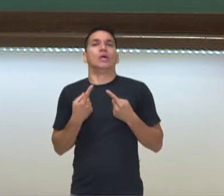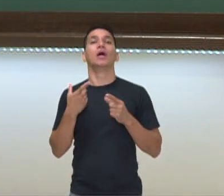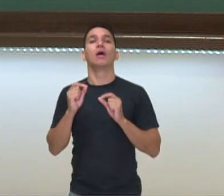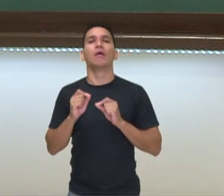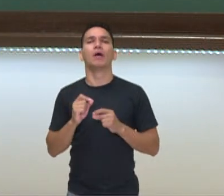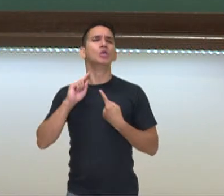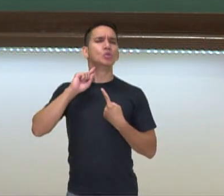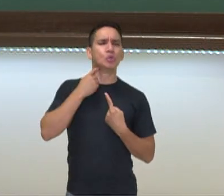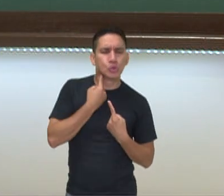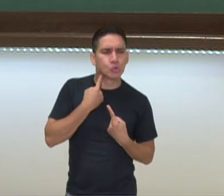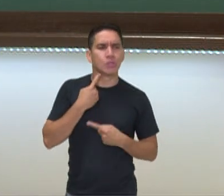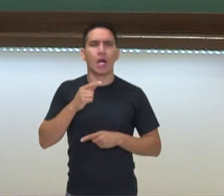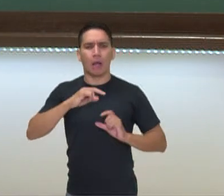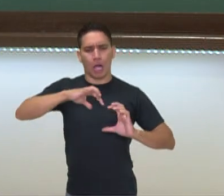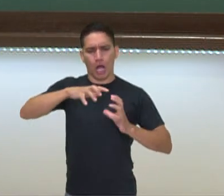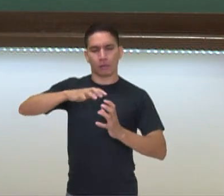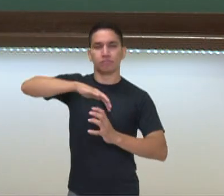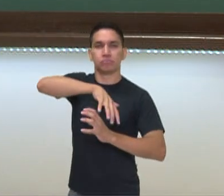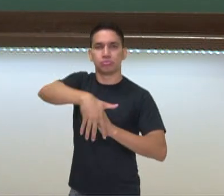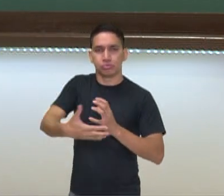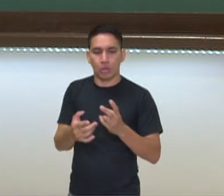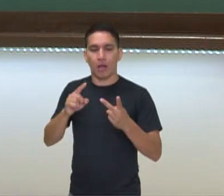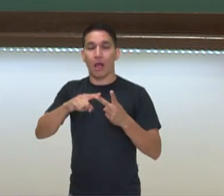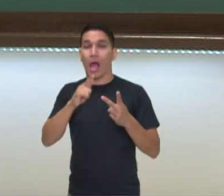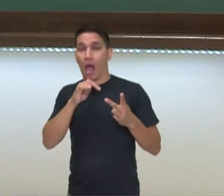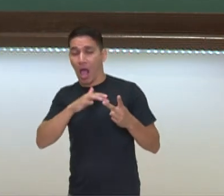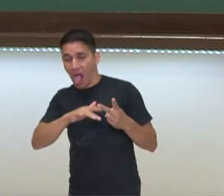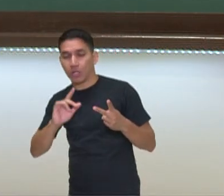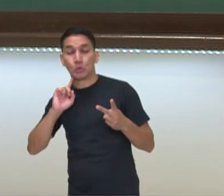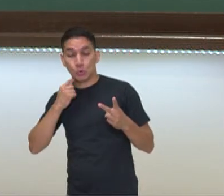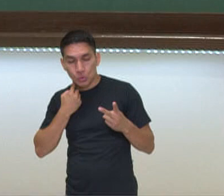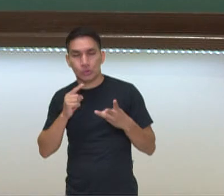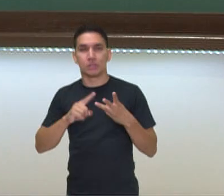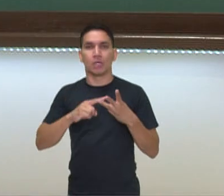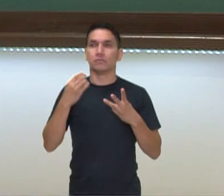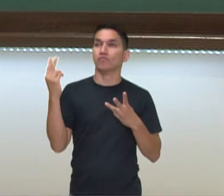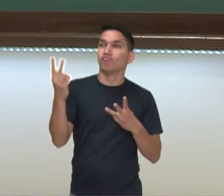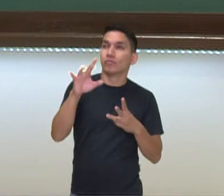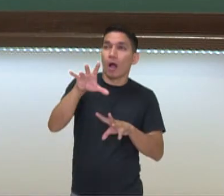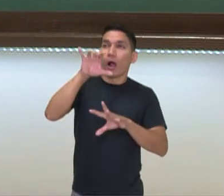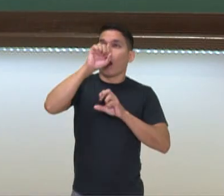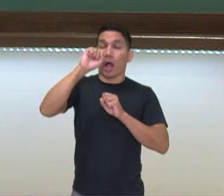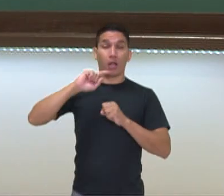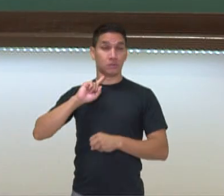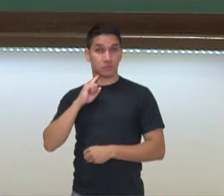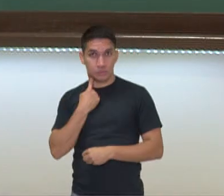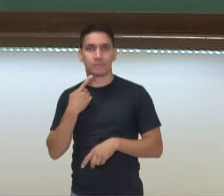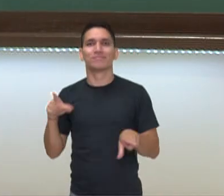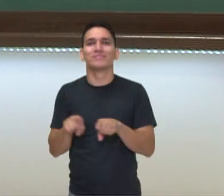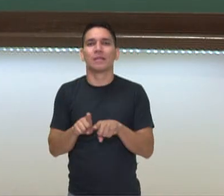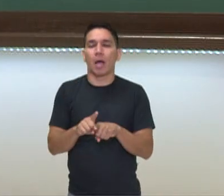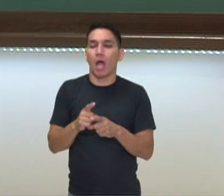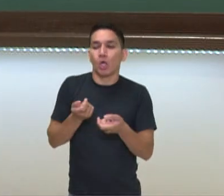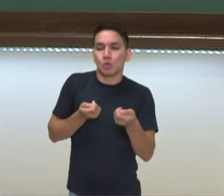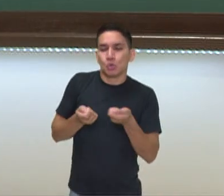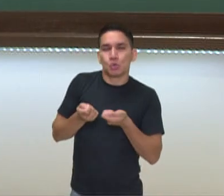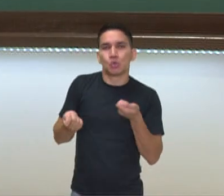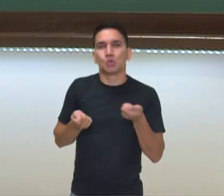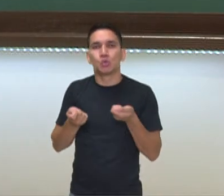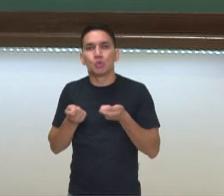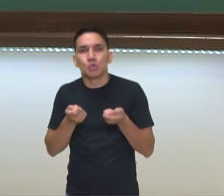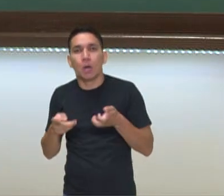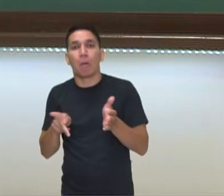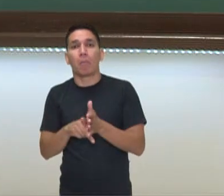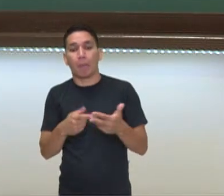da água, poluição do ar, são grandes desafios que as cidades encontram. E a gestão dos resíduos que são produzidos